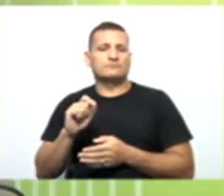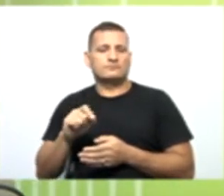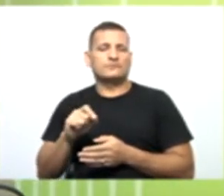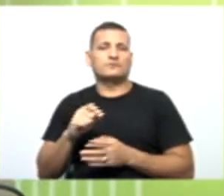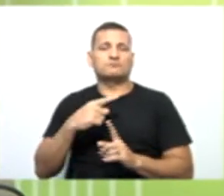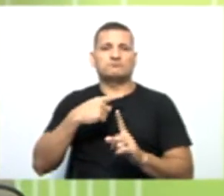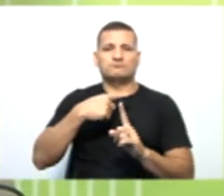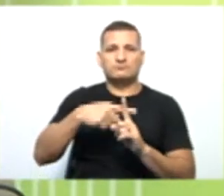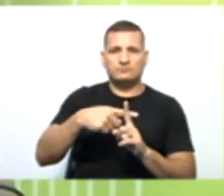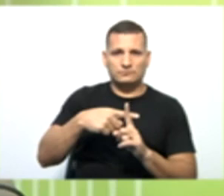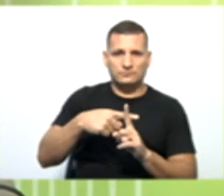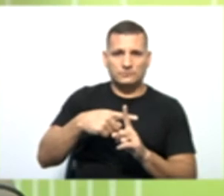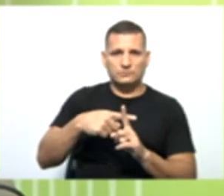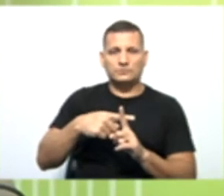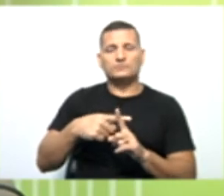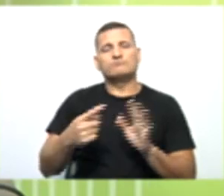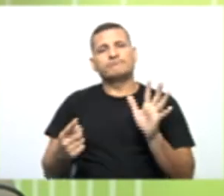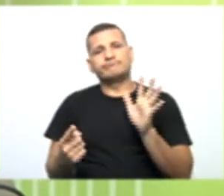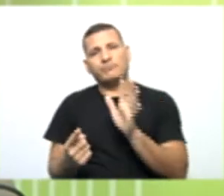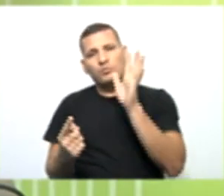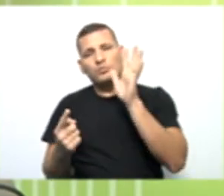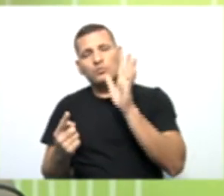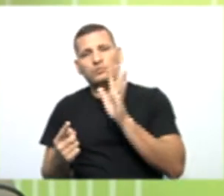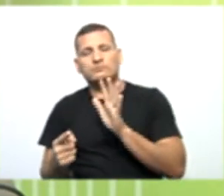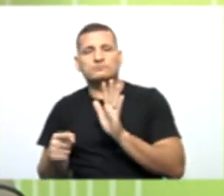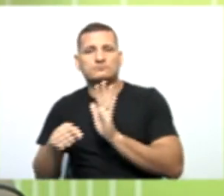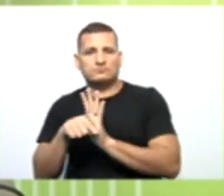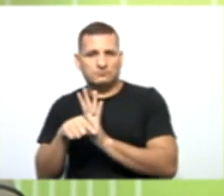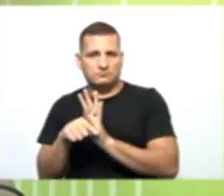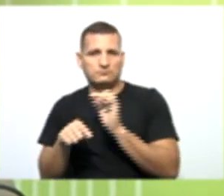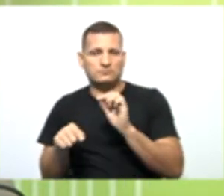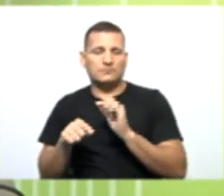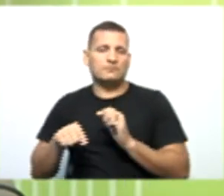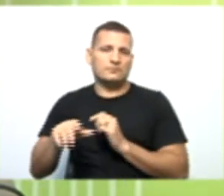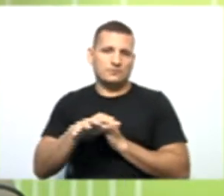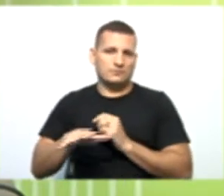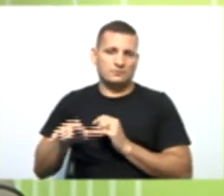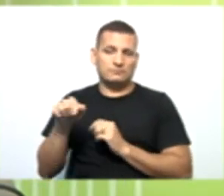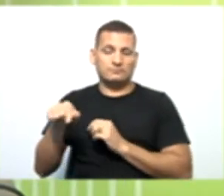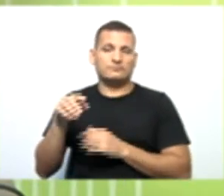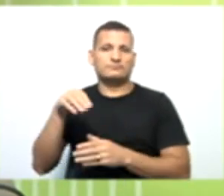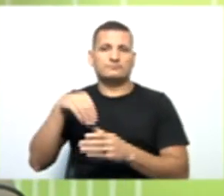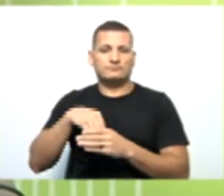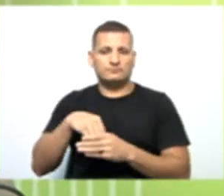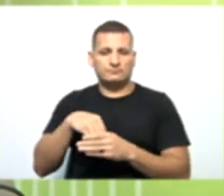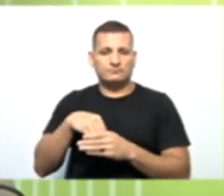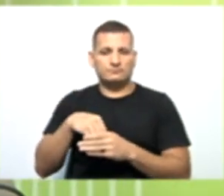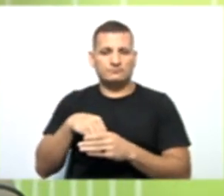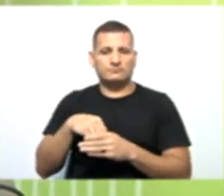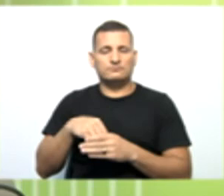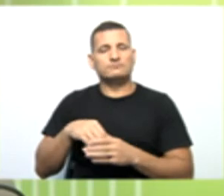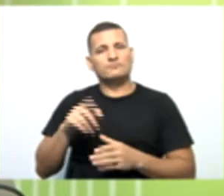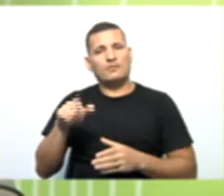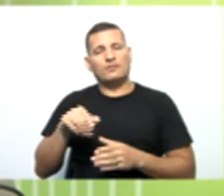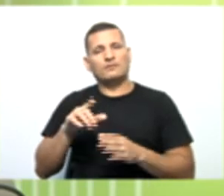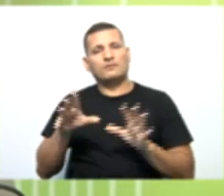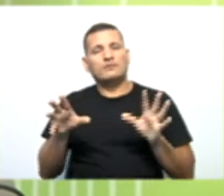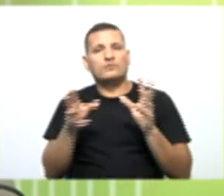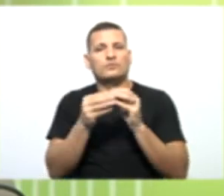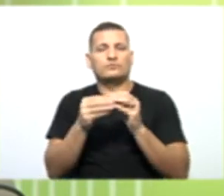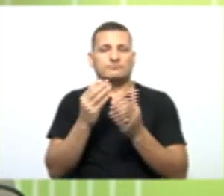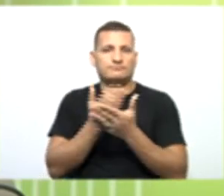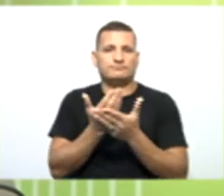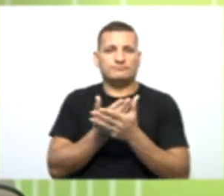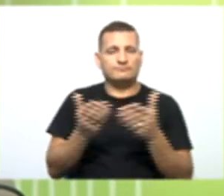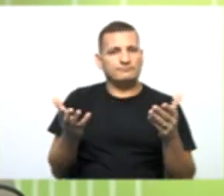tanto positivo quanto negativo de um ambiente em que ela está inserida. Esse seria o resumo da aula